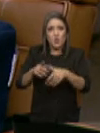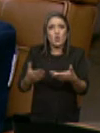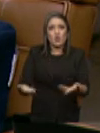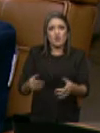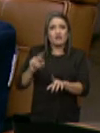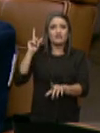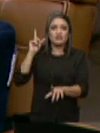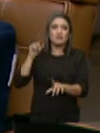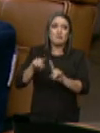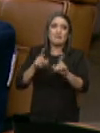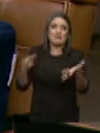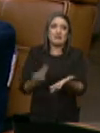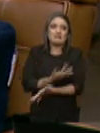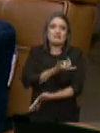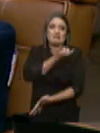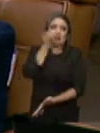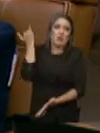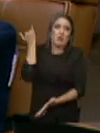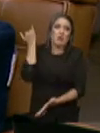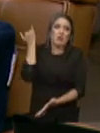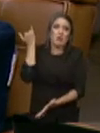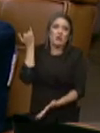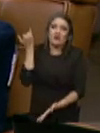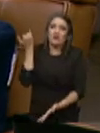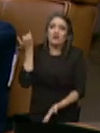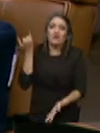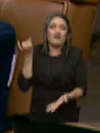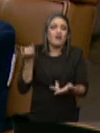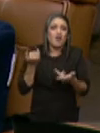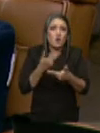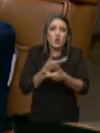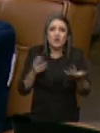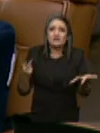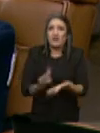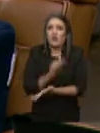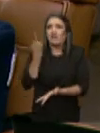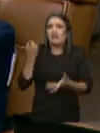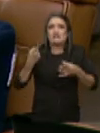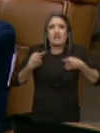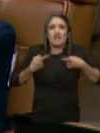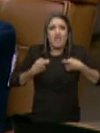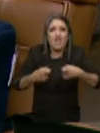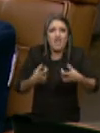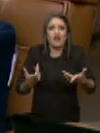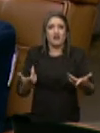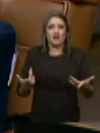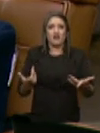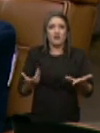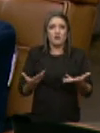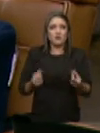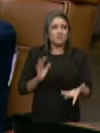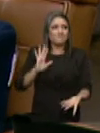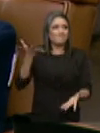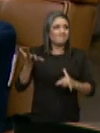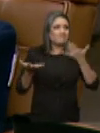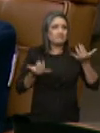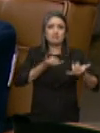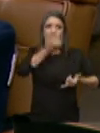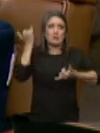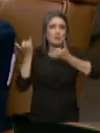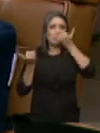atingidos pelas mais distintas e diversas calamidades, inclusive guerras regionais. Portanto, é